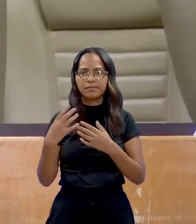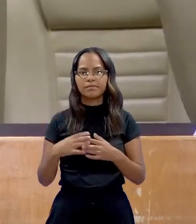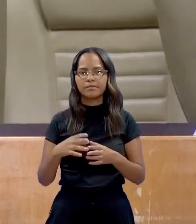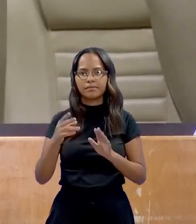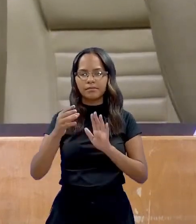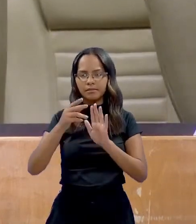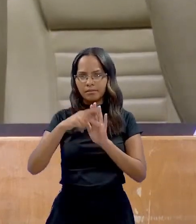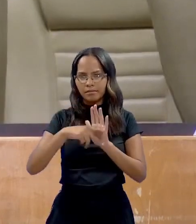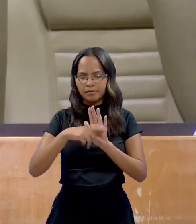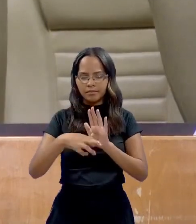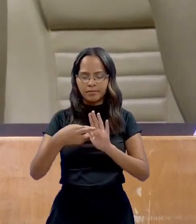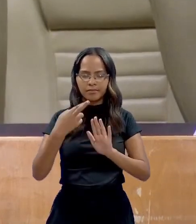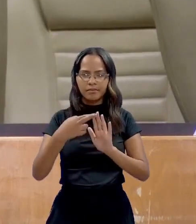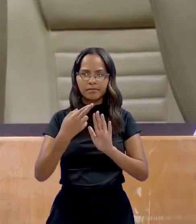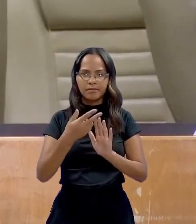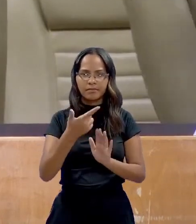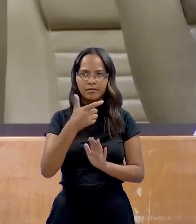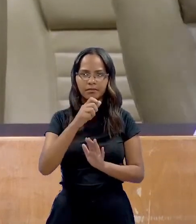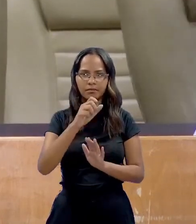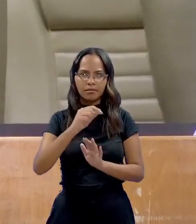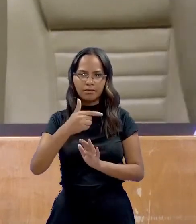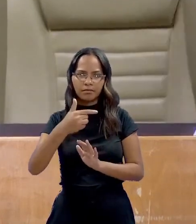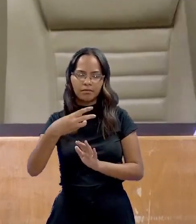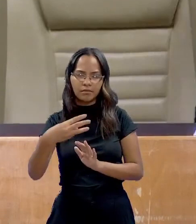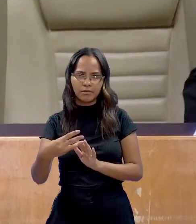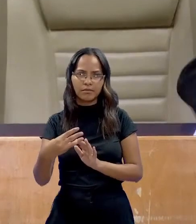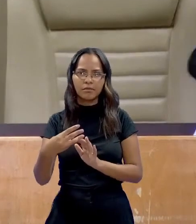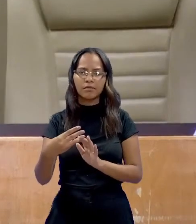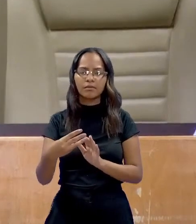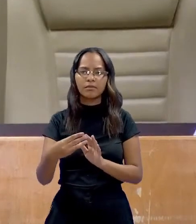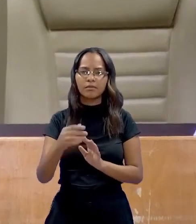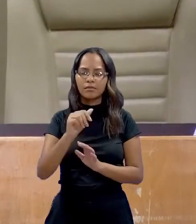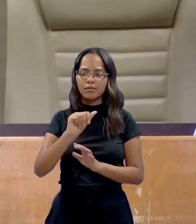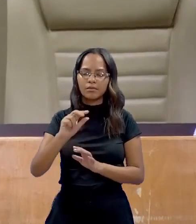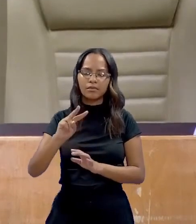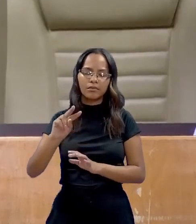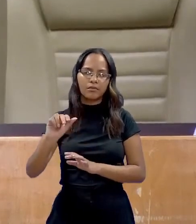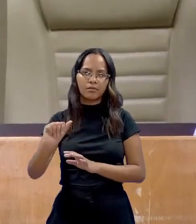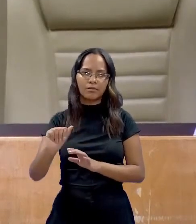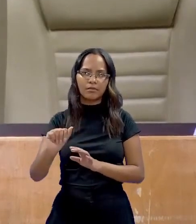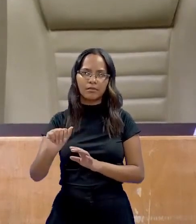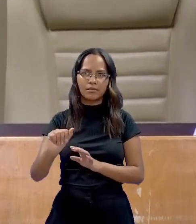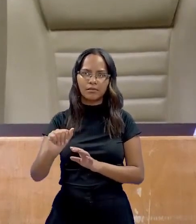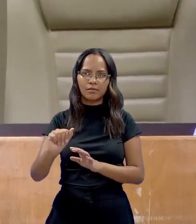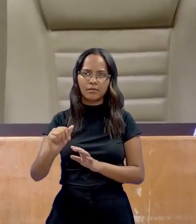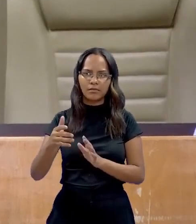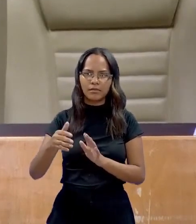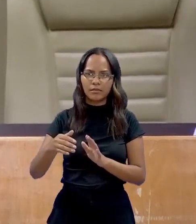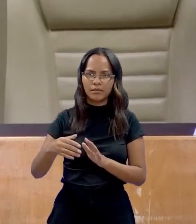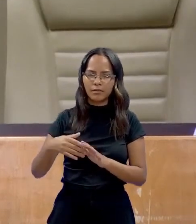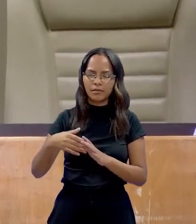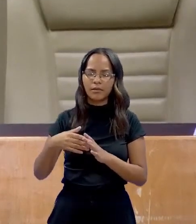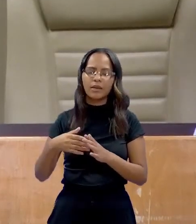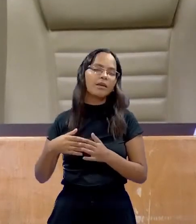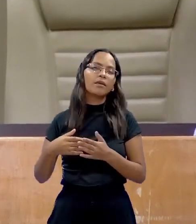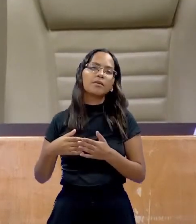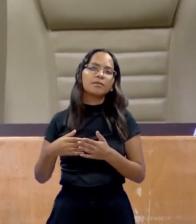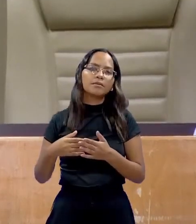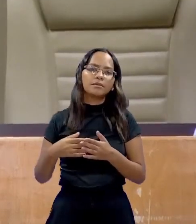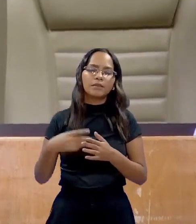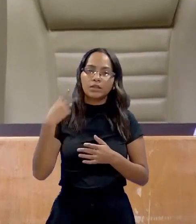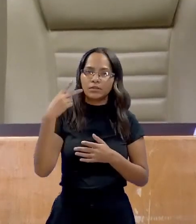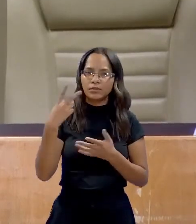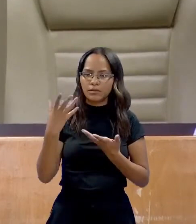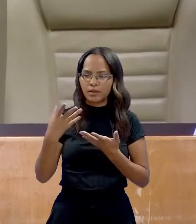número 23/2021, de autoria da vereadora Ava Santiago, que institui a Frente Parlamentar em Defesa da